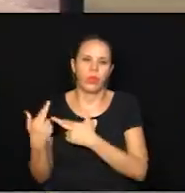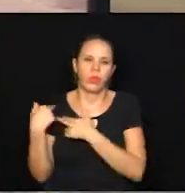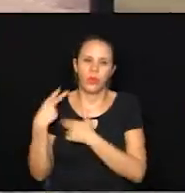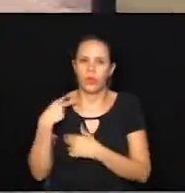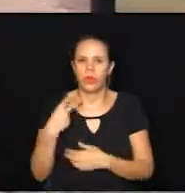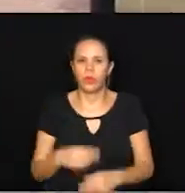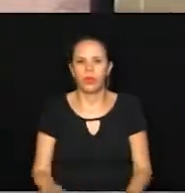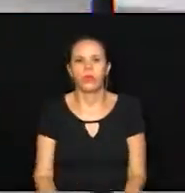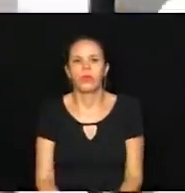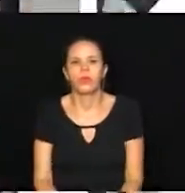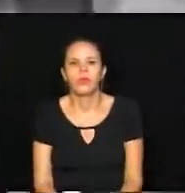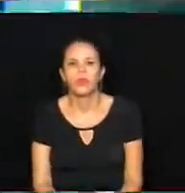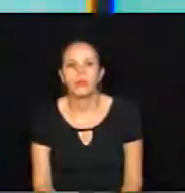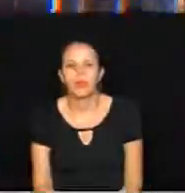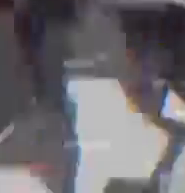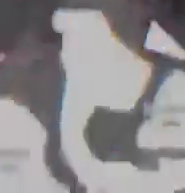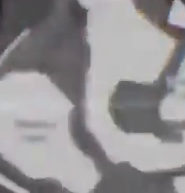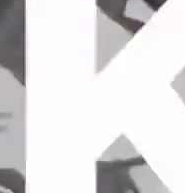também.